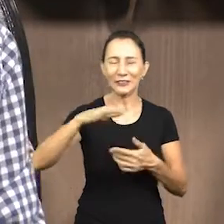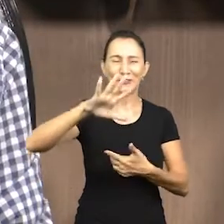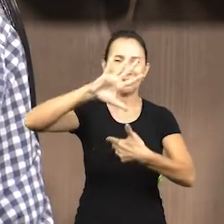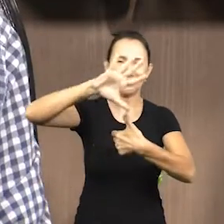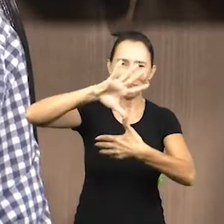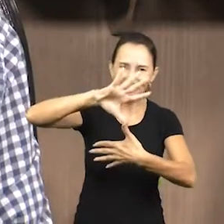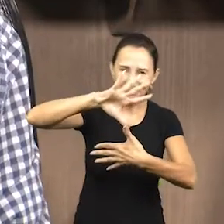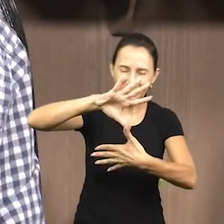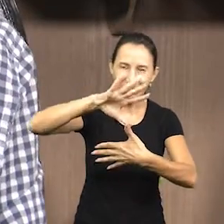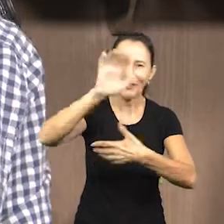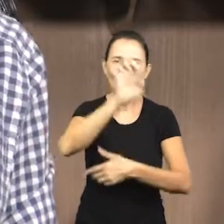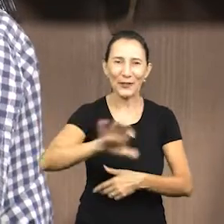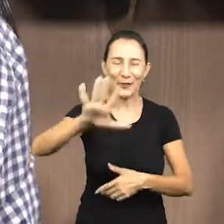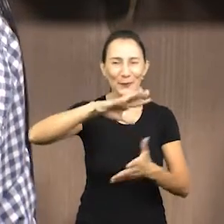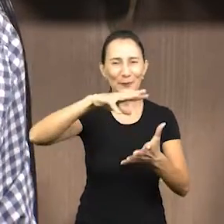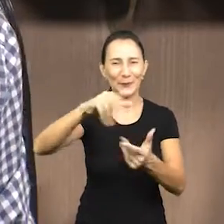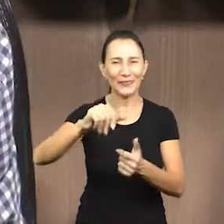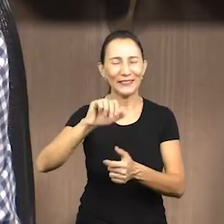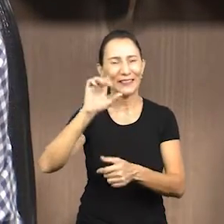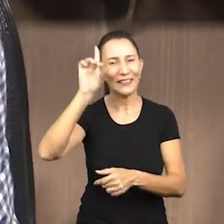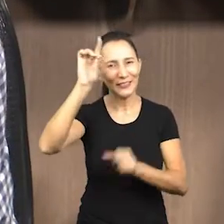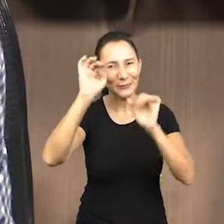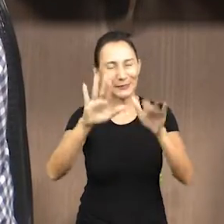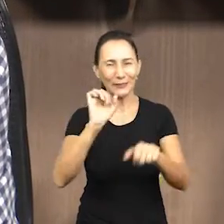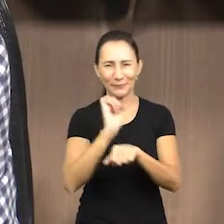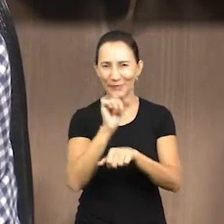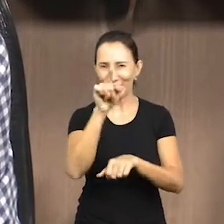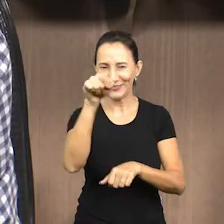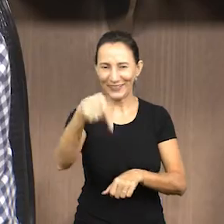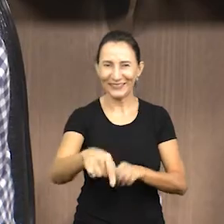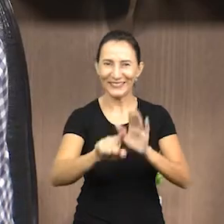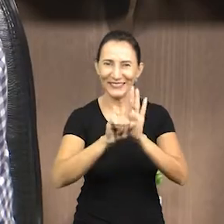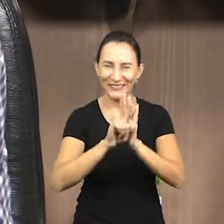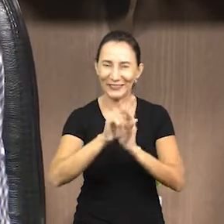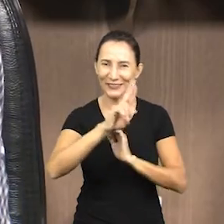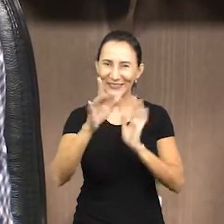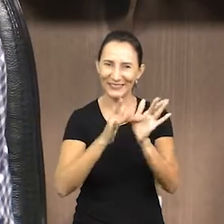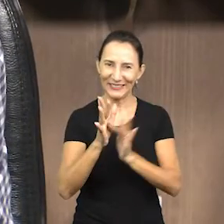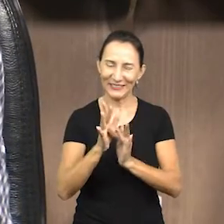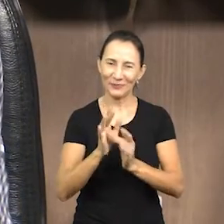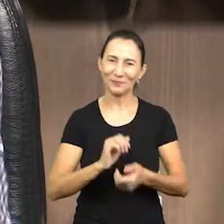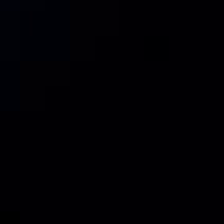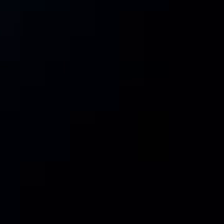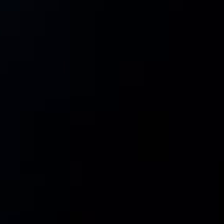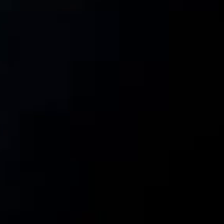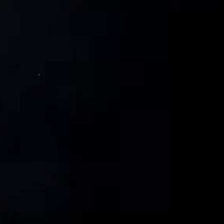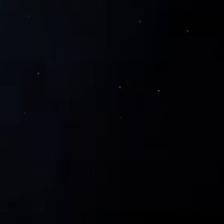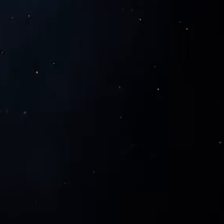Europa e pelo mundo. Deus te abençoe e te espero aqui na Getsêmani, em nome de Jesus.